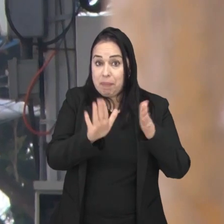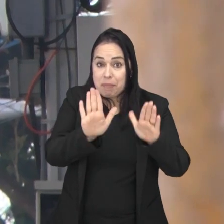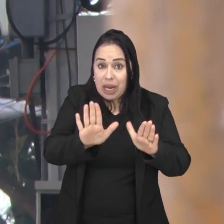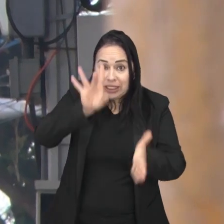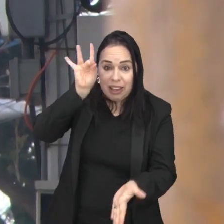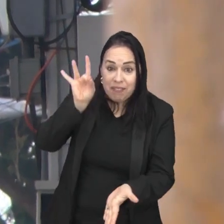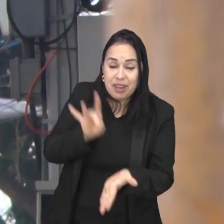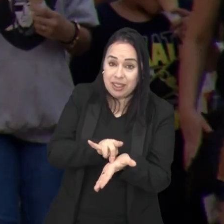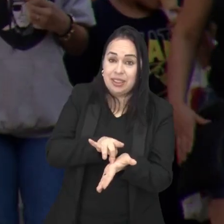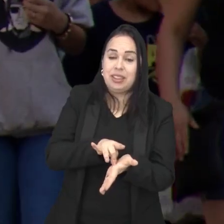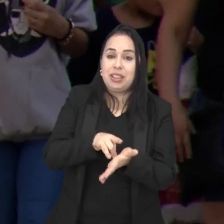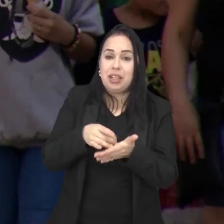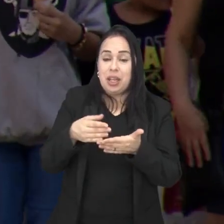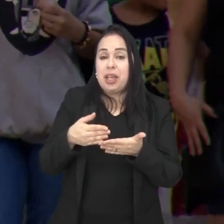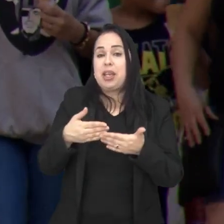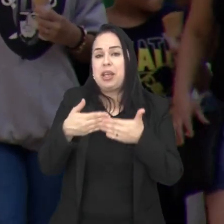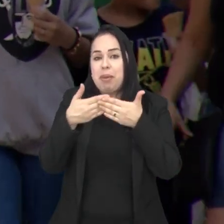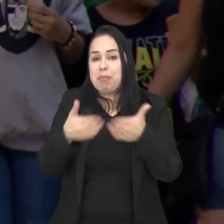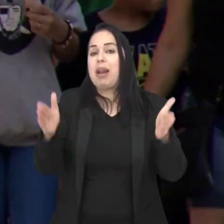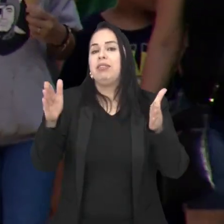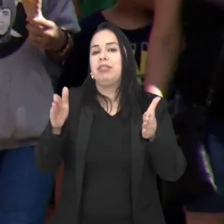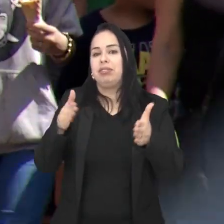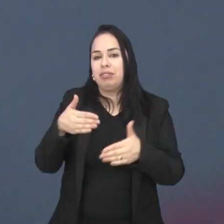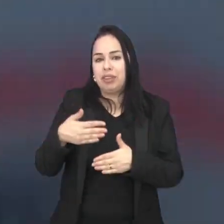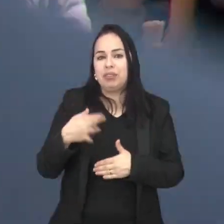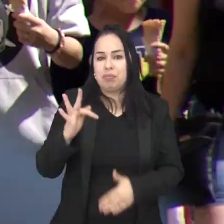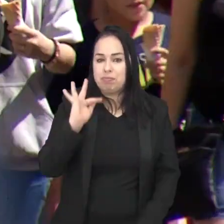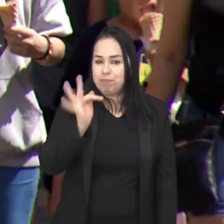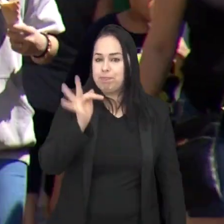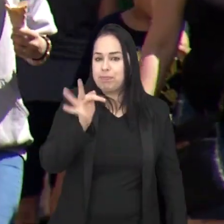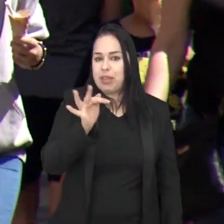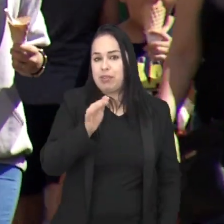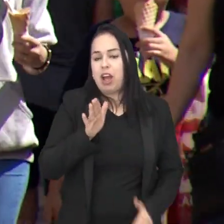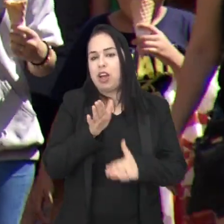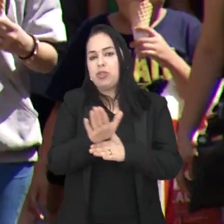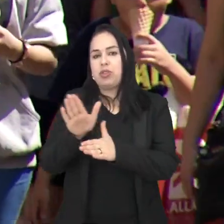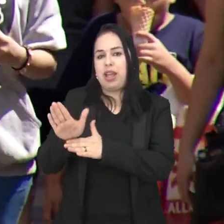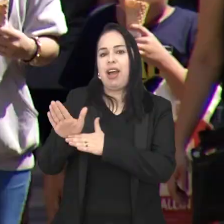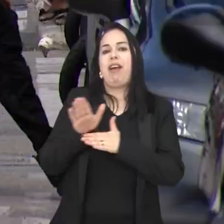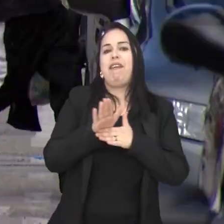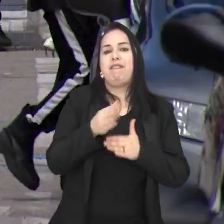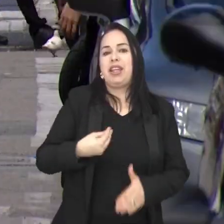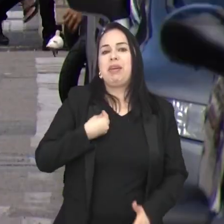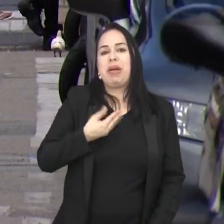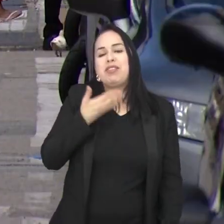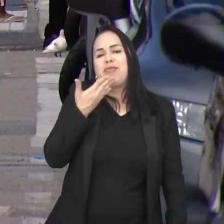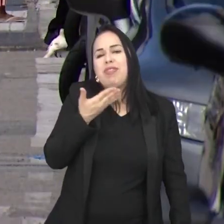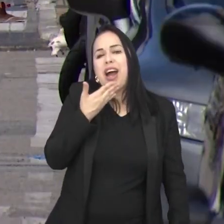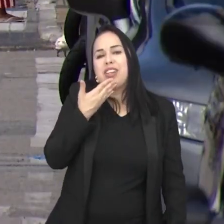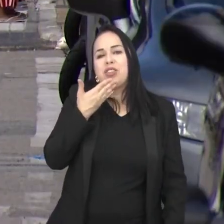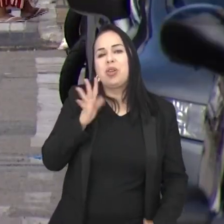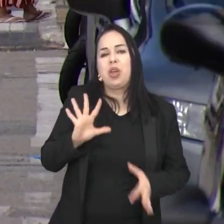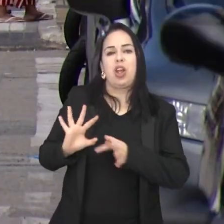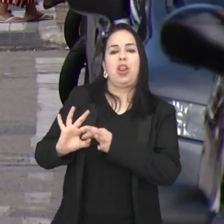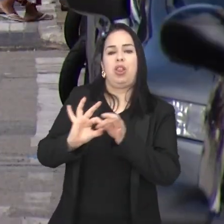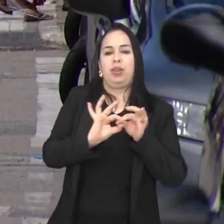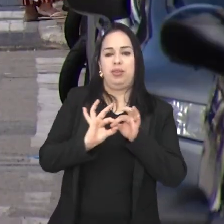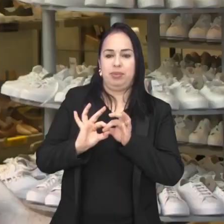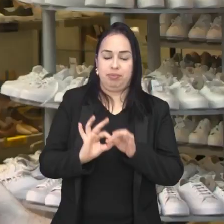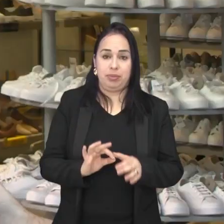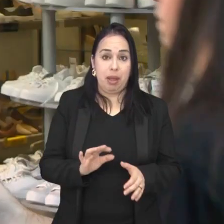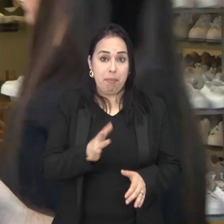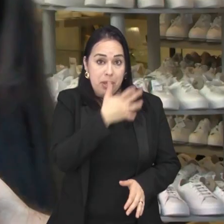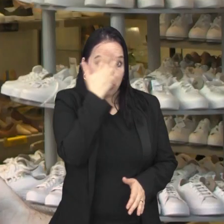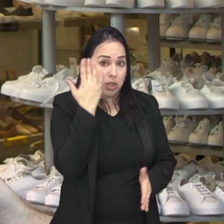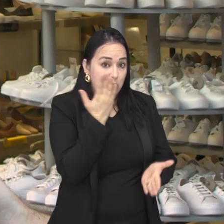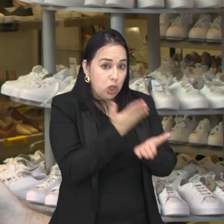é uma realidade e em breve será útil para facilitar a vida das pessoas e deixar o mundo mais conectado.